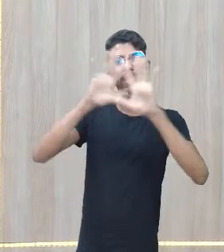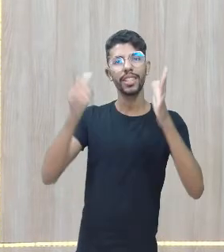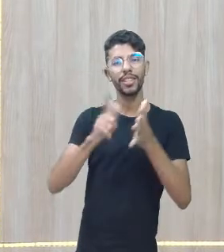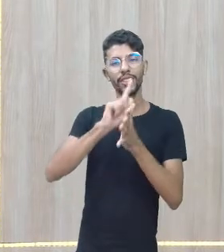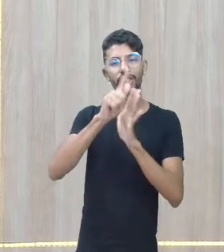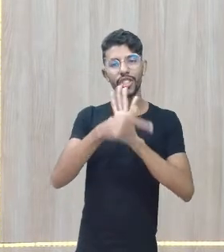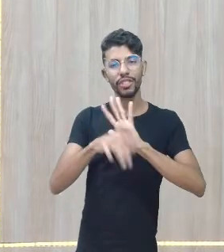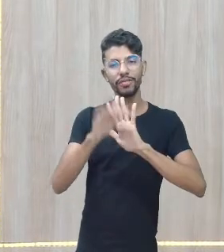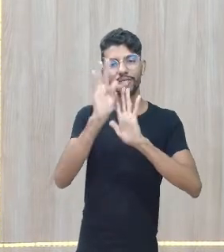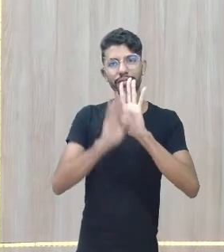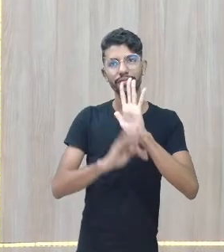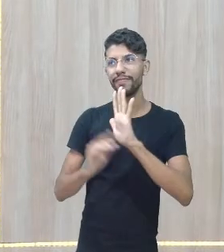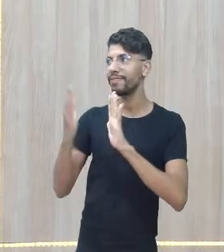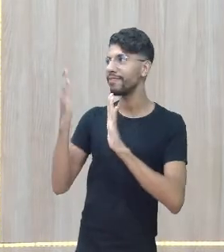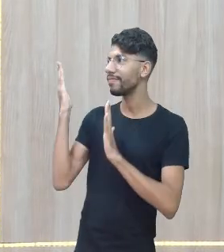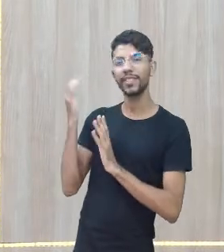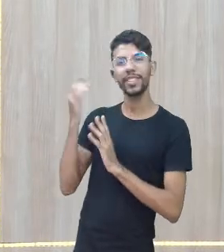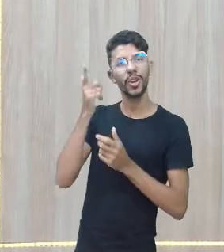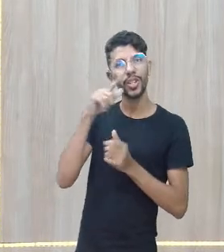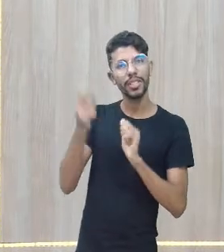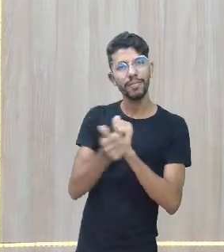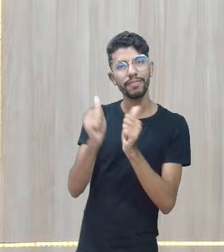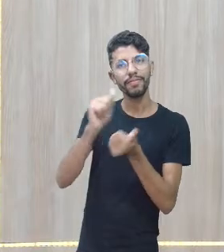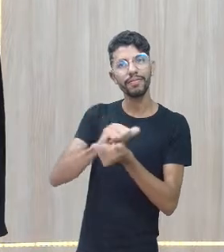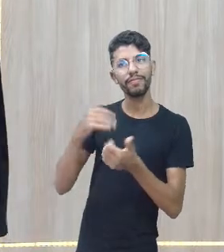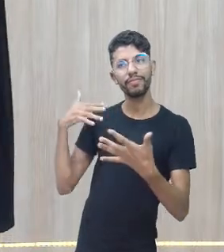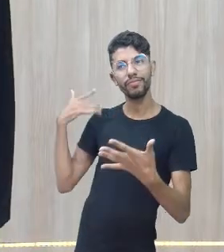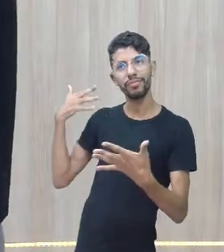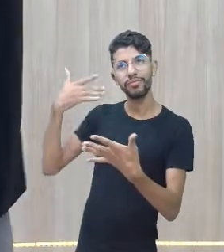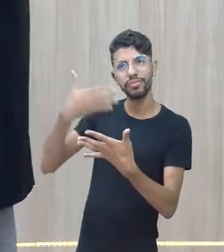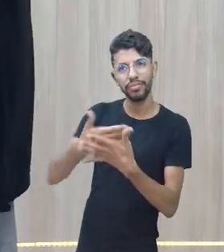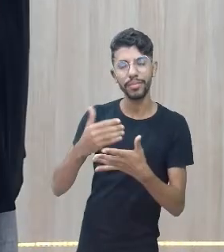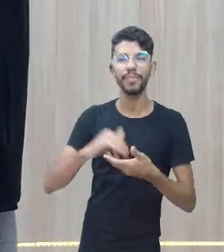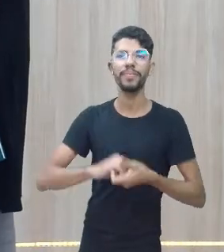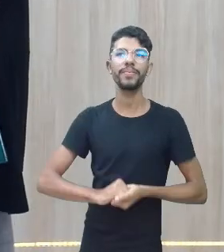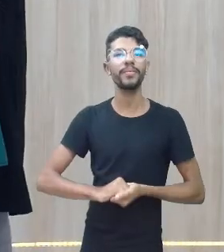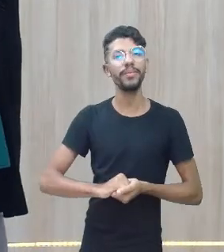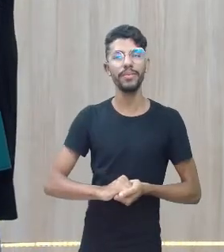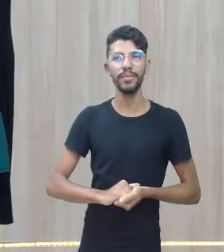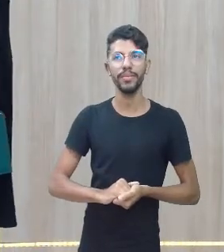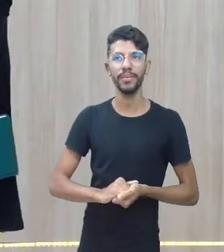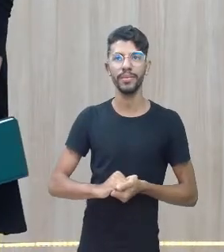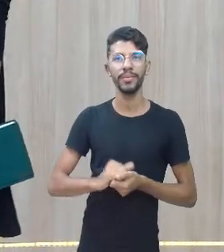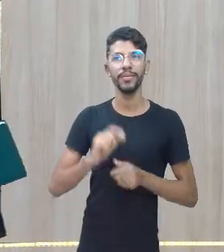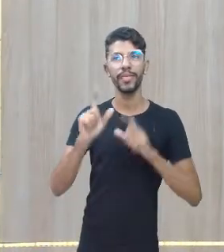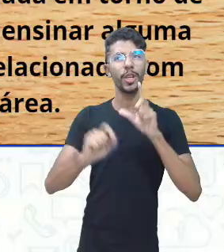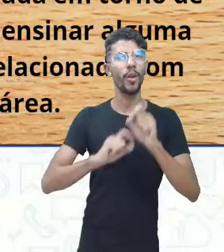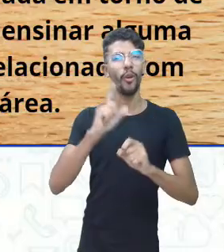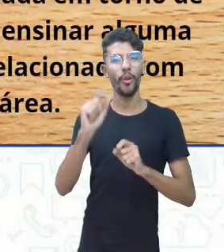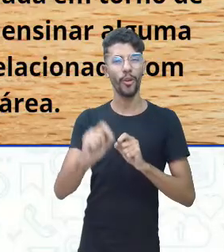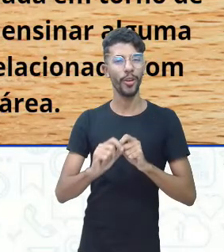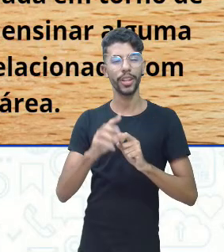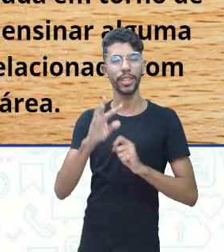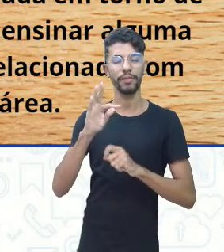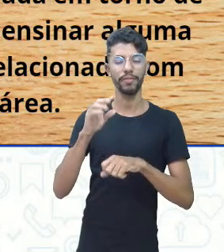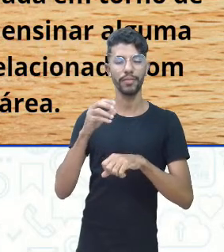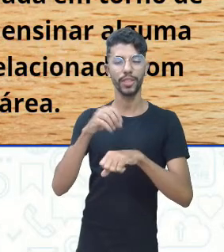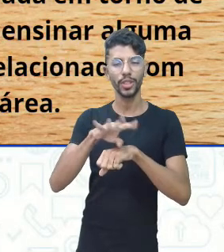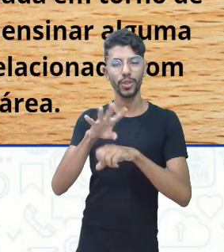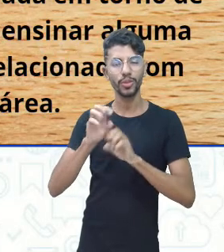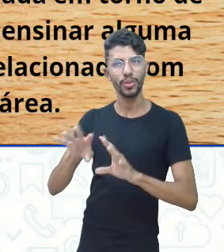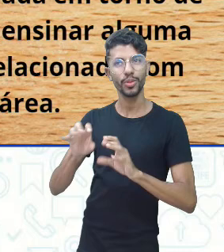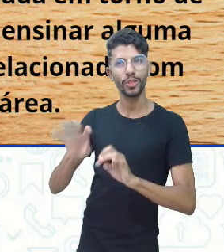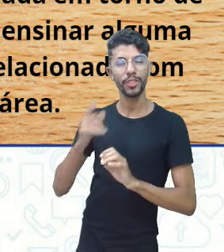textual que se adaptou tanto ao longo do tempo. Vamos lá. O que é um tutorial, Vivi? Tutorial